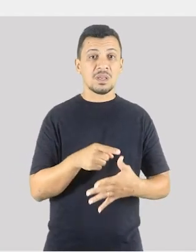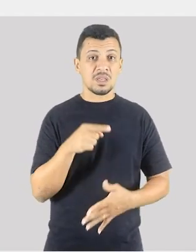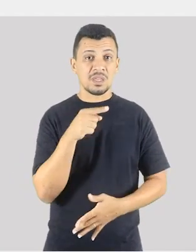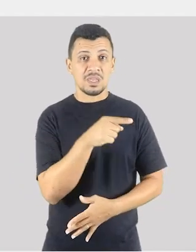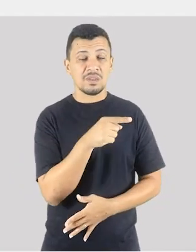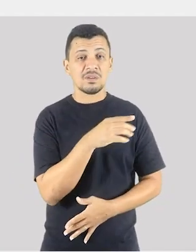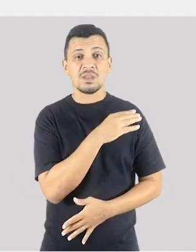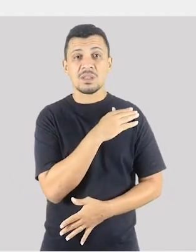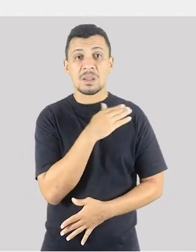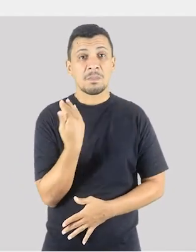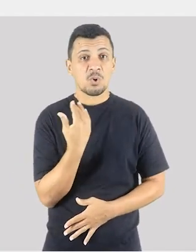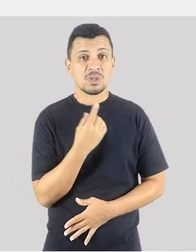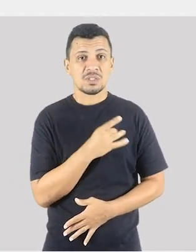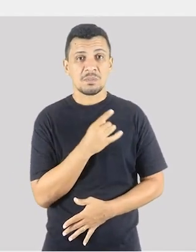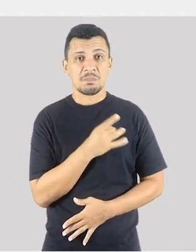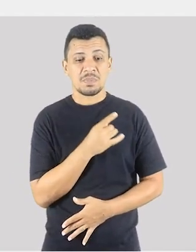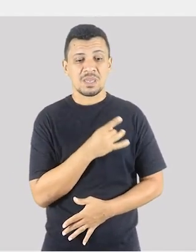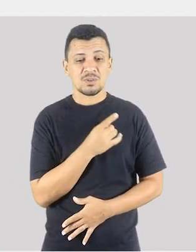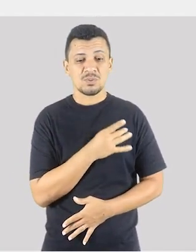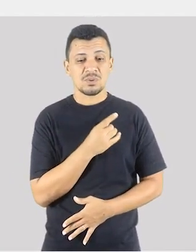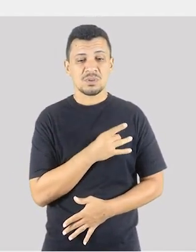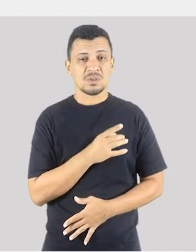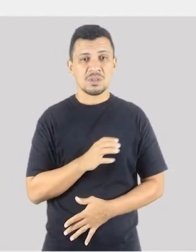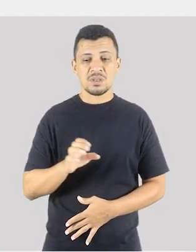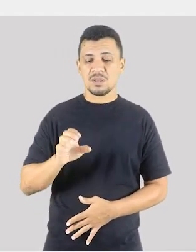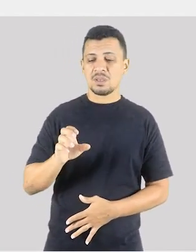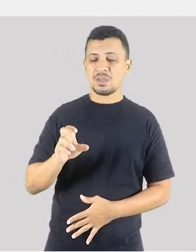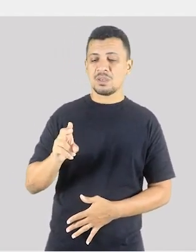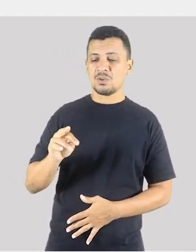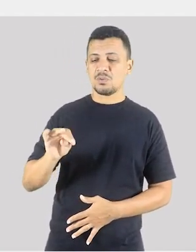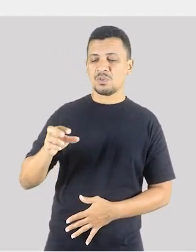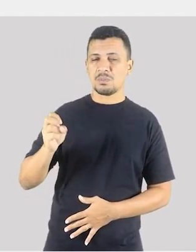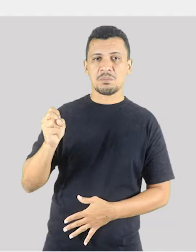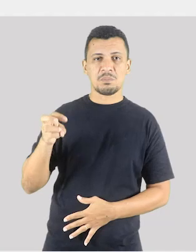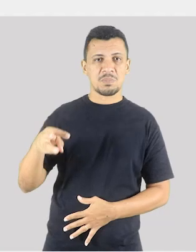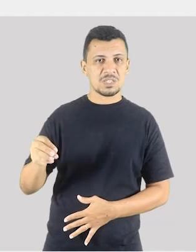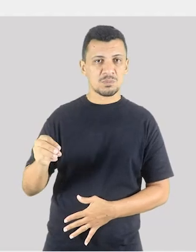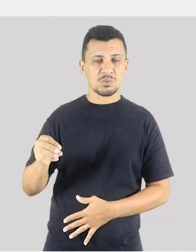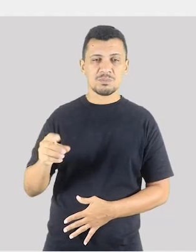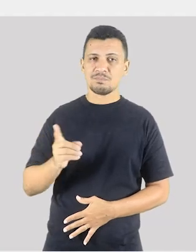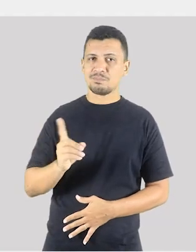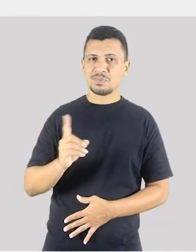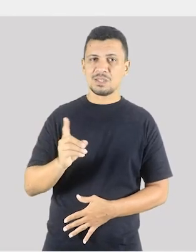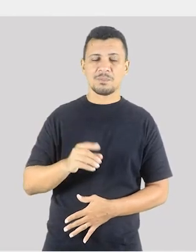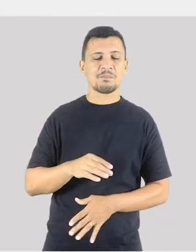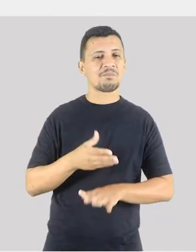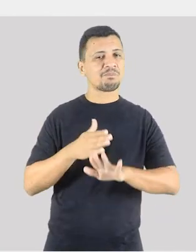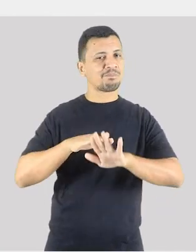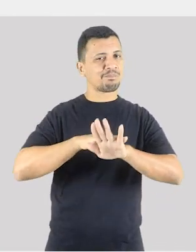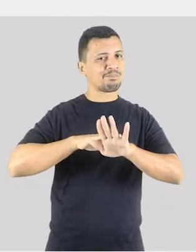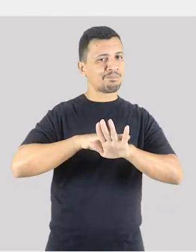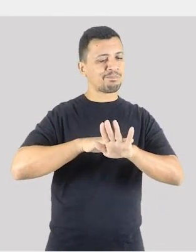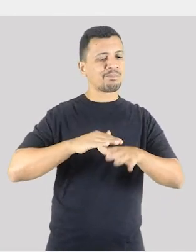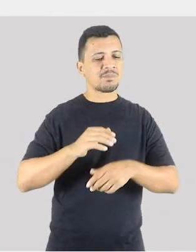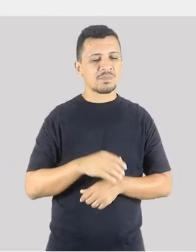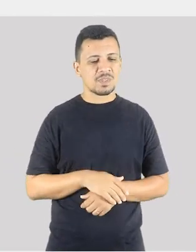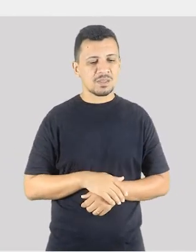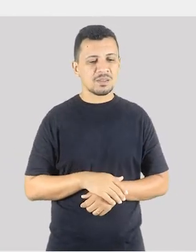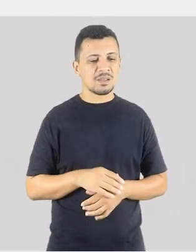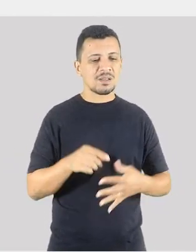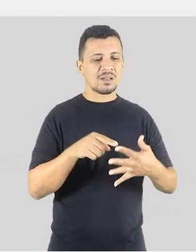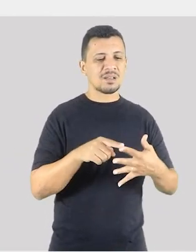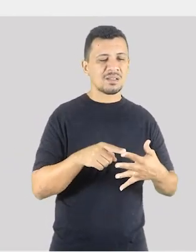Isso é eufemismo? Não. Morrendo de medo é exagero. O eufemismo é a suavização. Naquela cidade, ora fazia um frio intenso, ora um